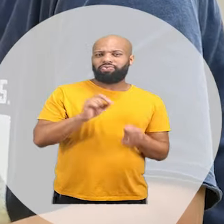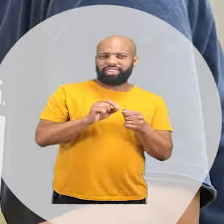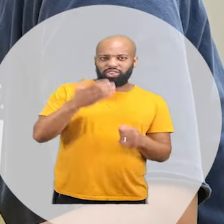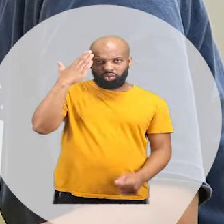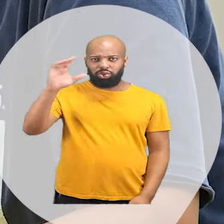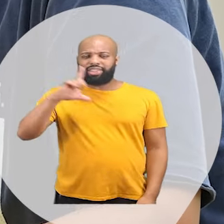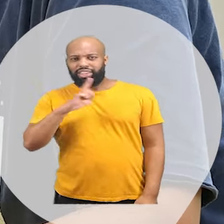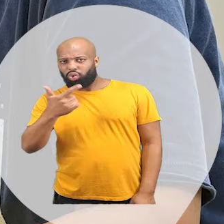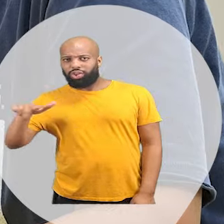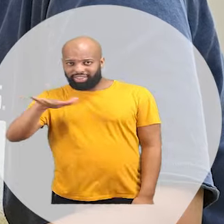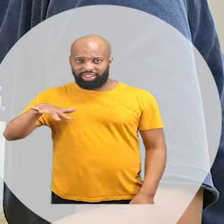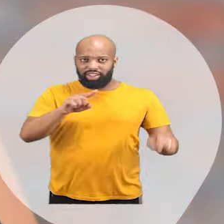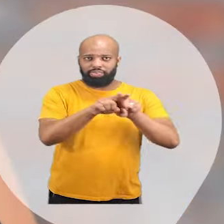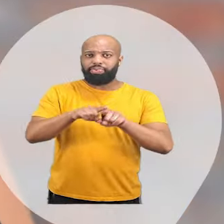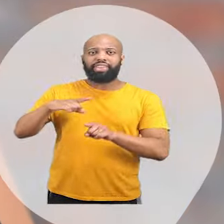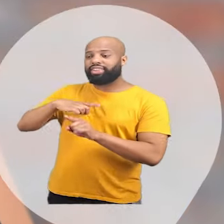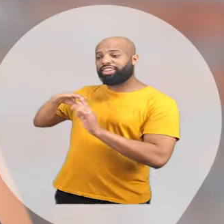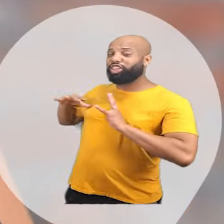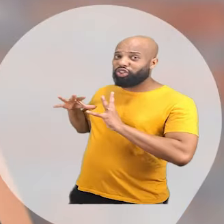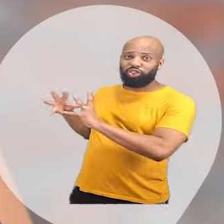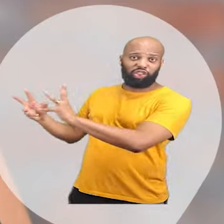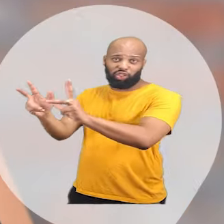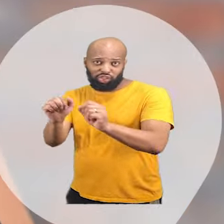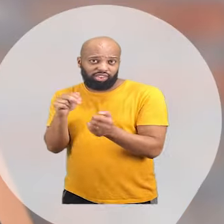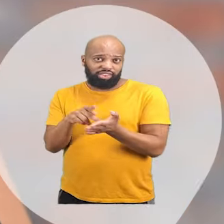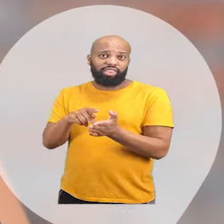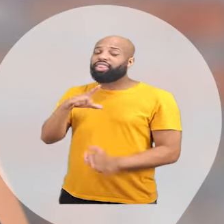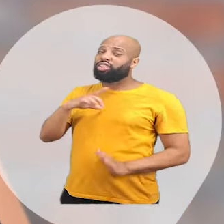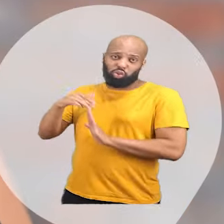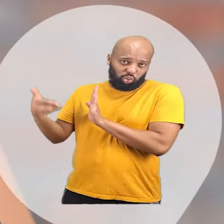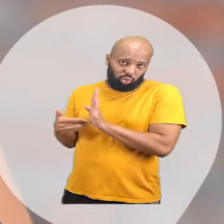também chega em outros segmentos chega em todos